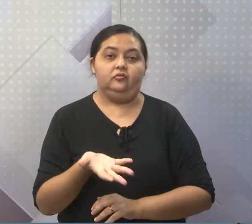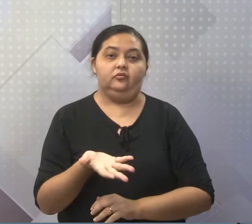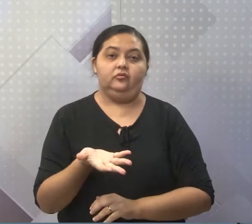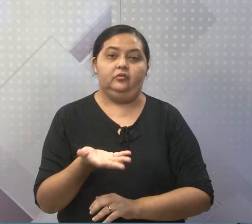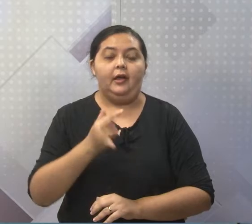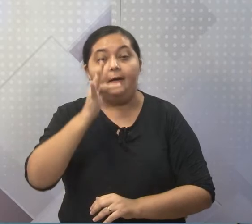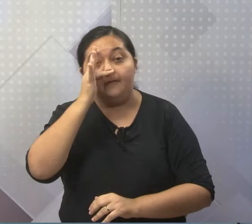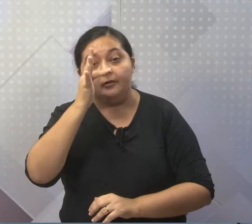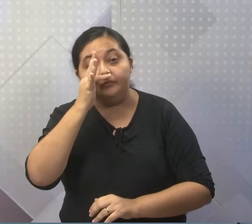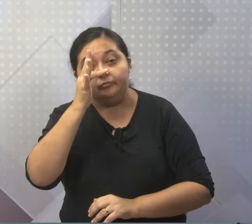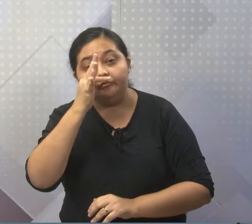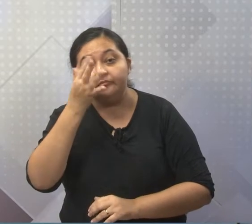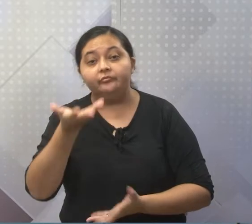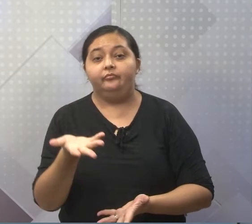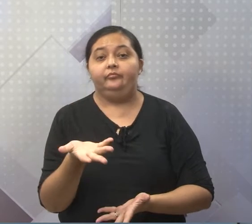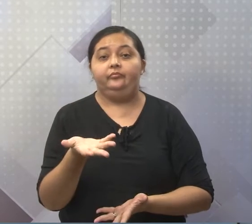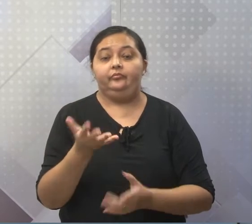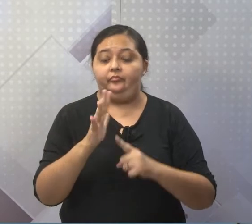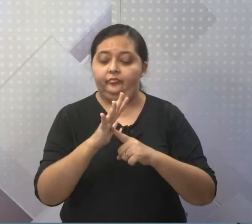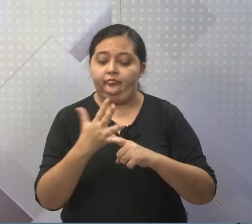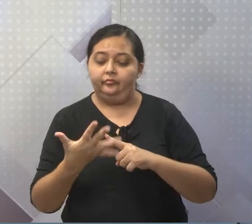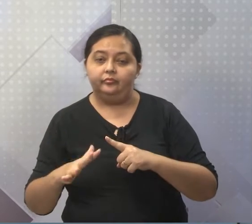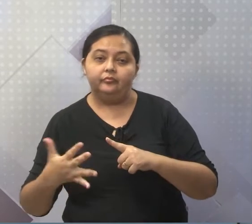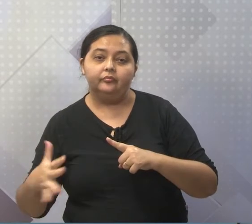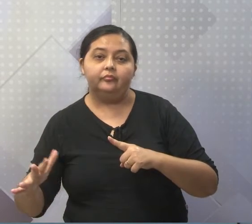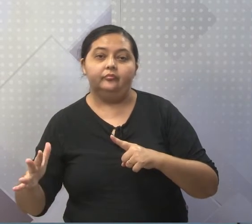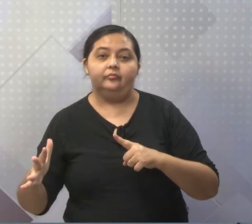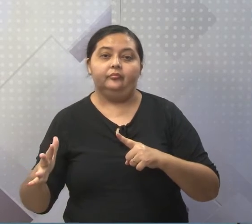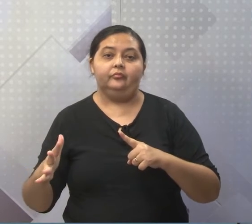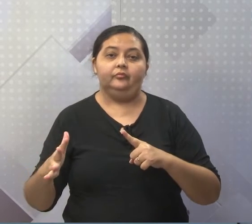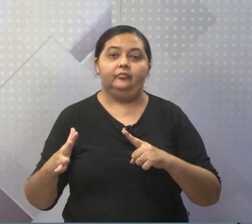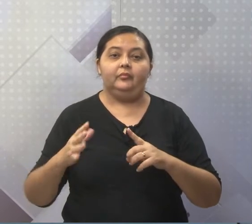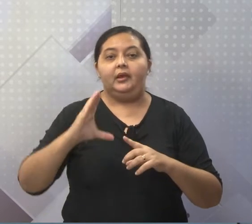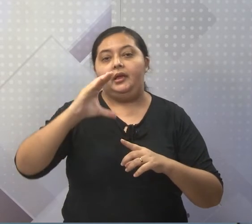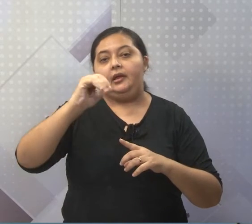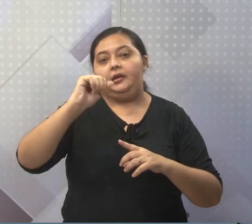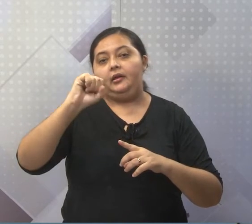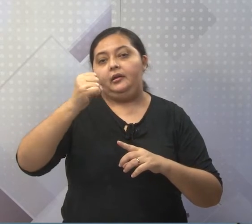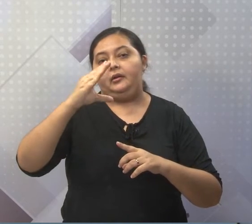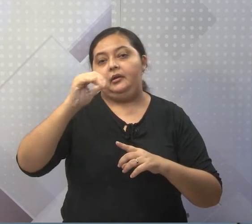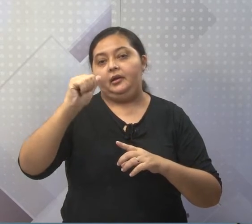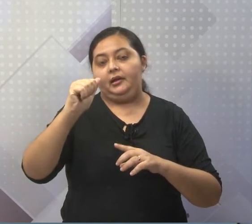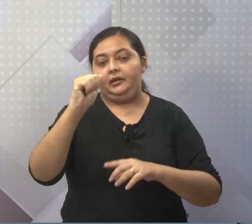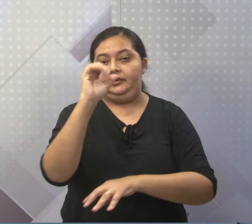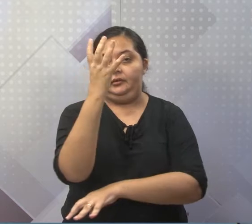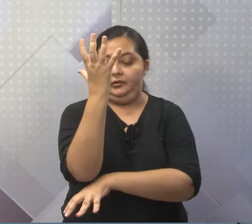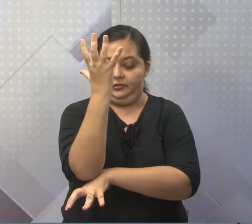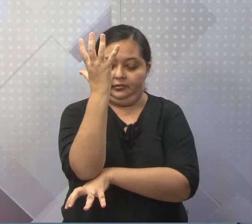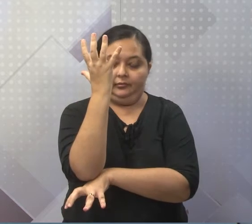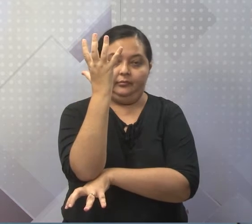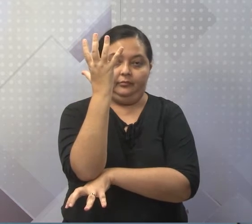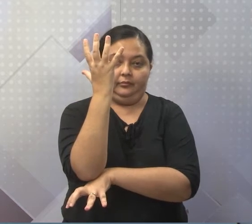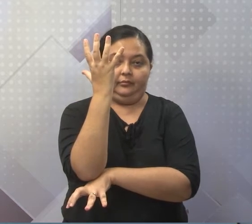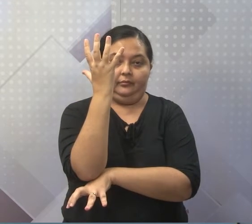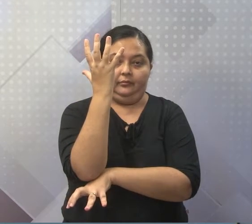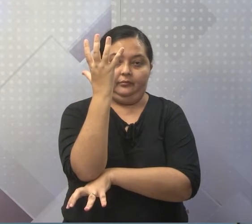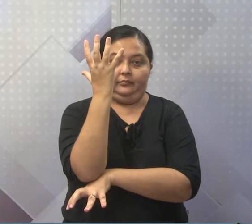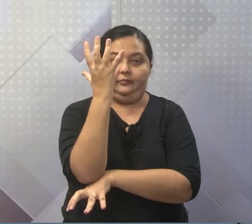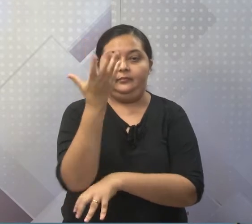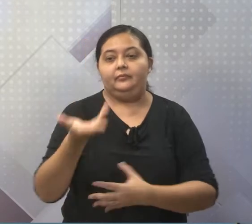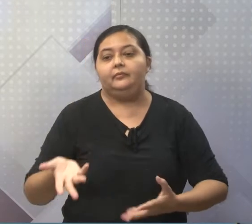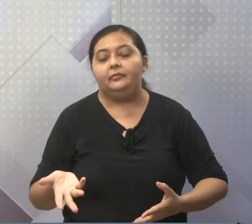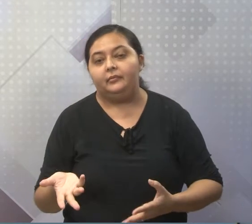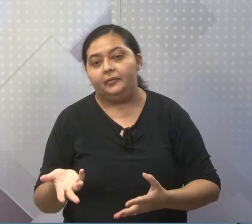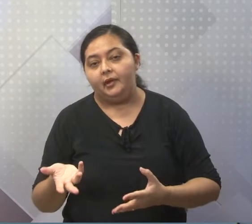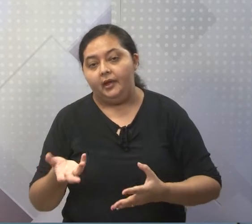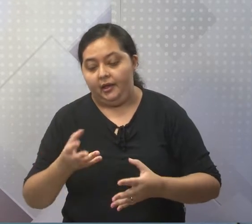as flores as folhas as cascas as raízes a seiva